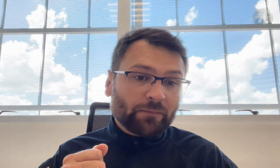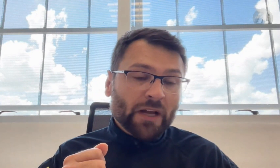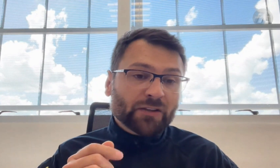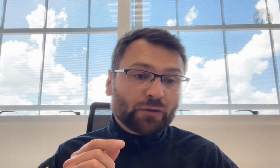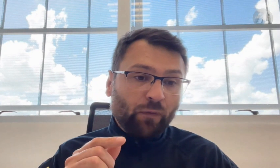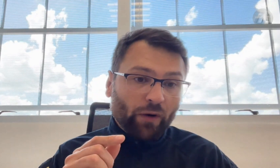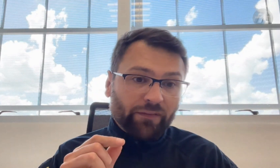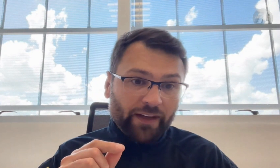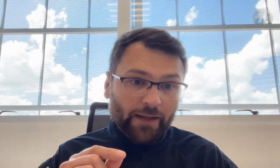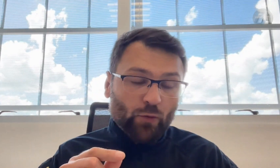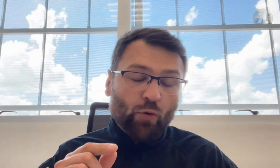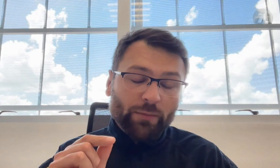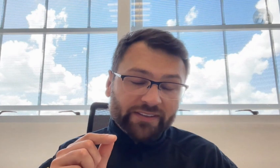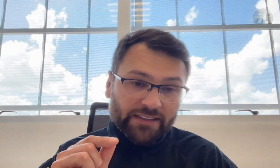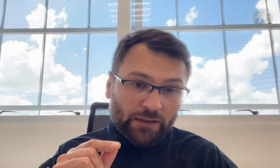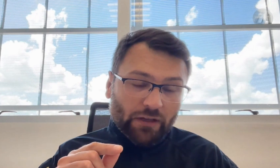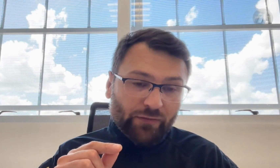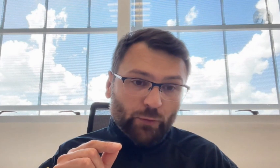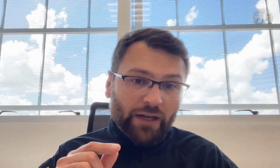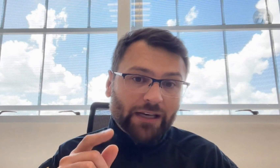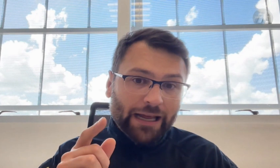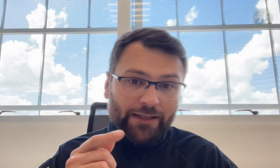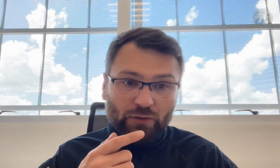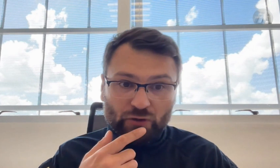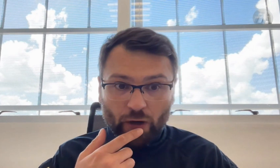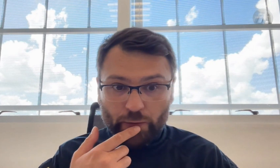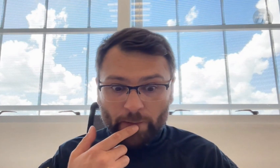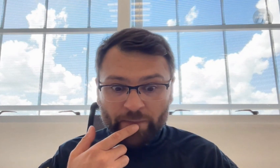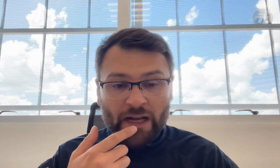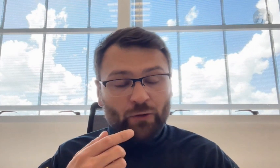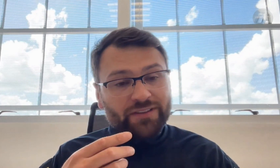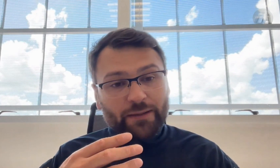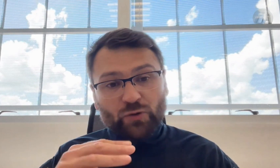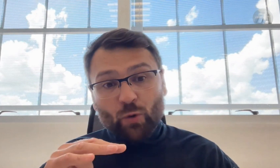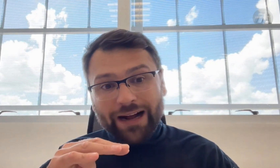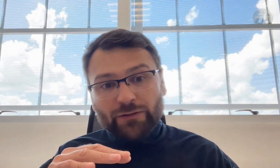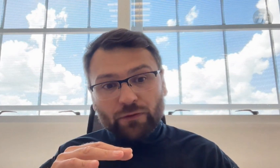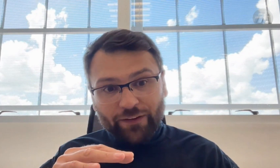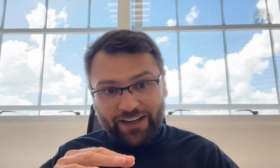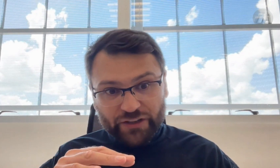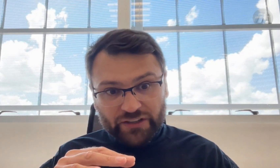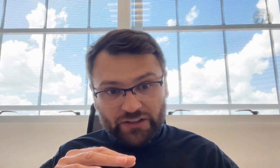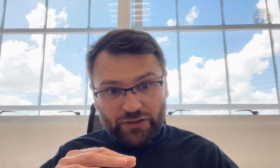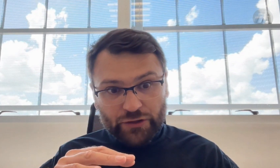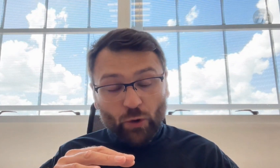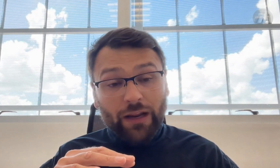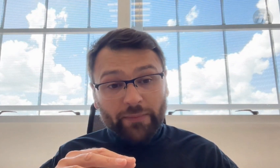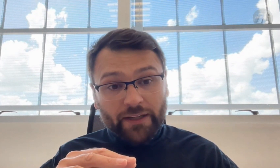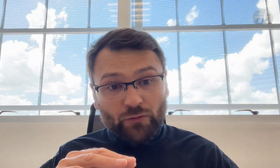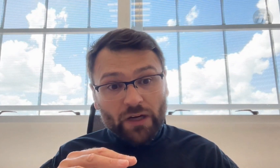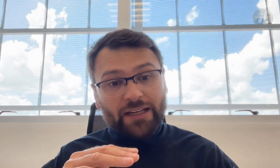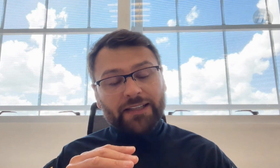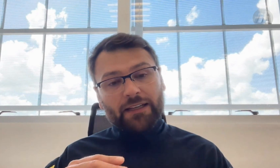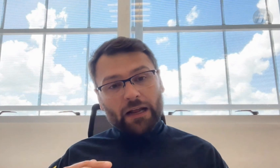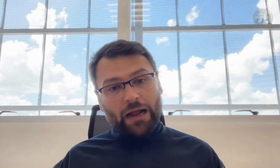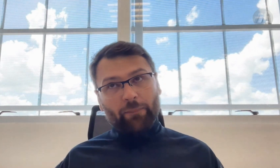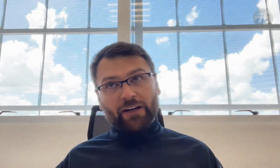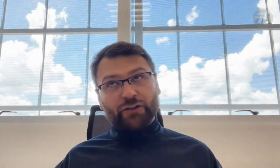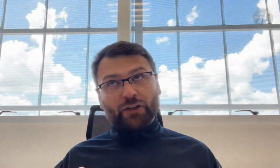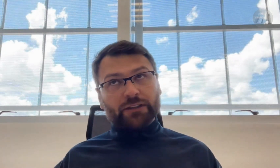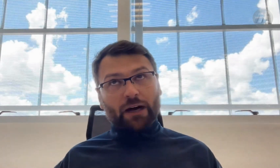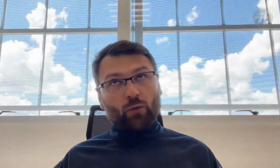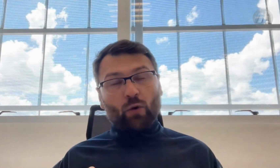acostamento se tu for ver o comecinho da Freeway lá em Osório nós temos quatro faixas de rolamento que